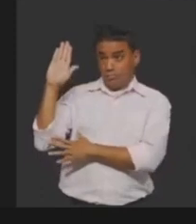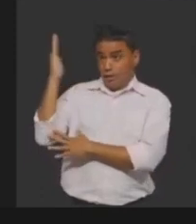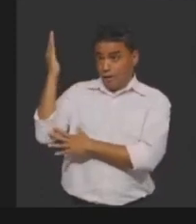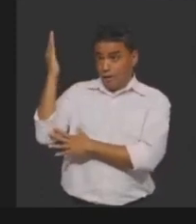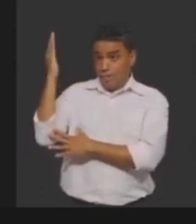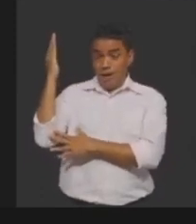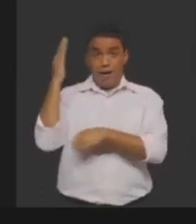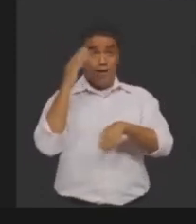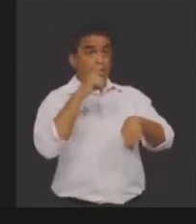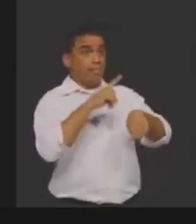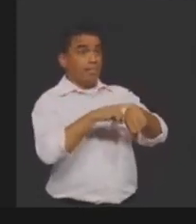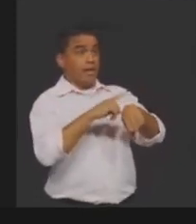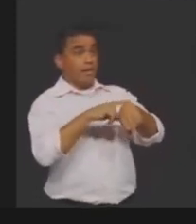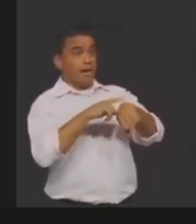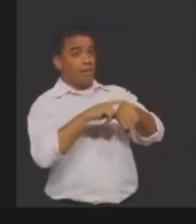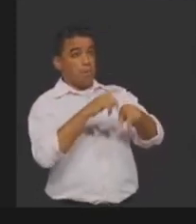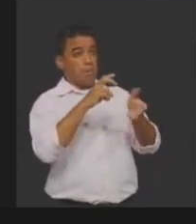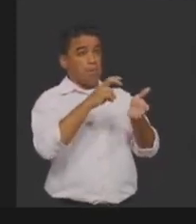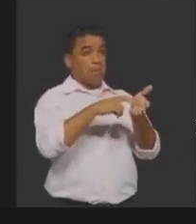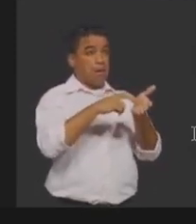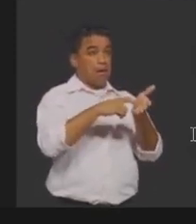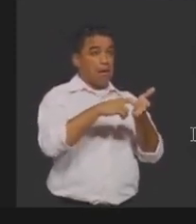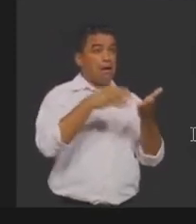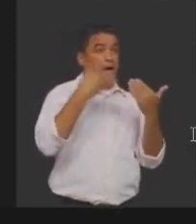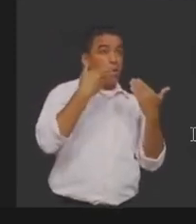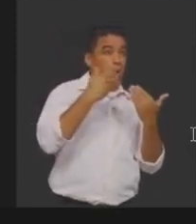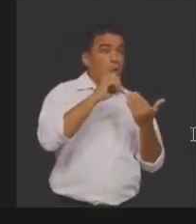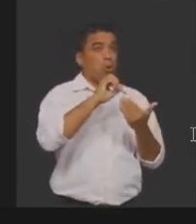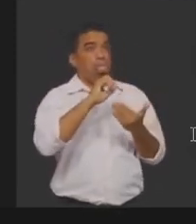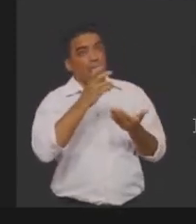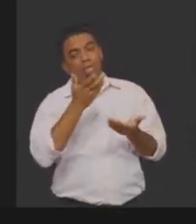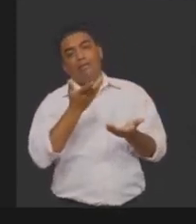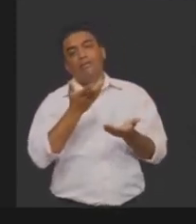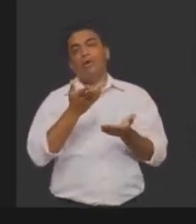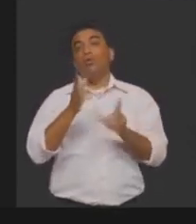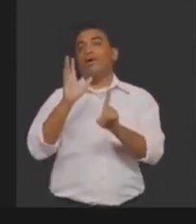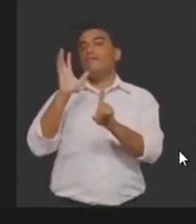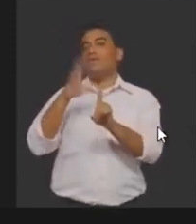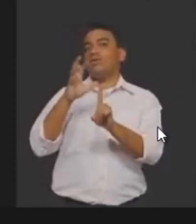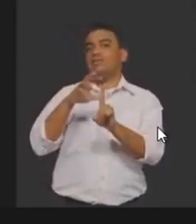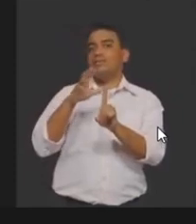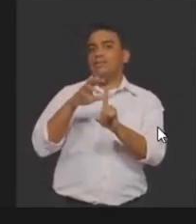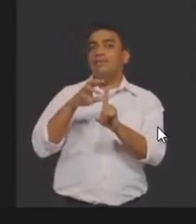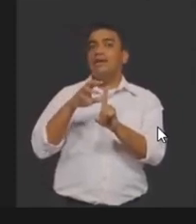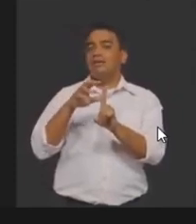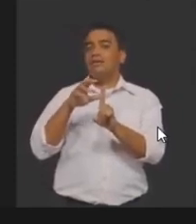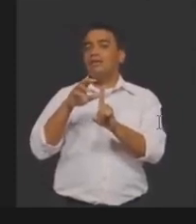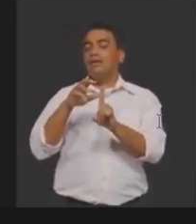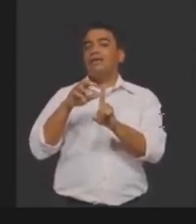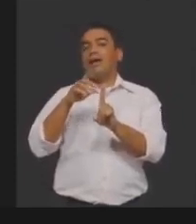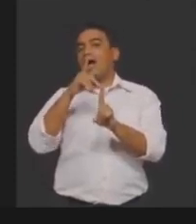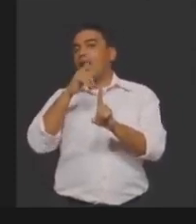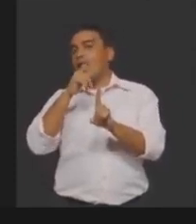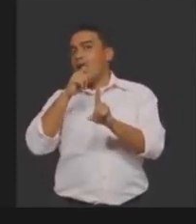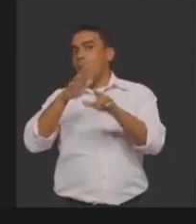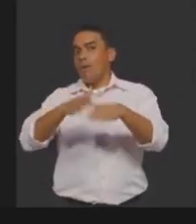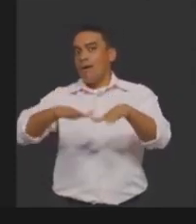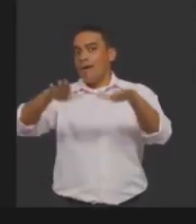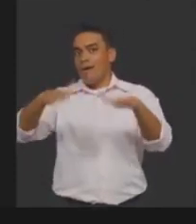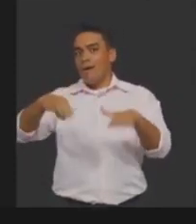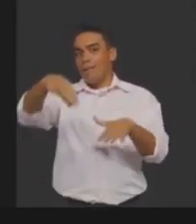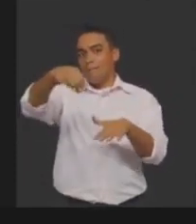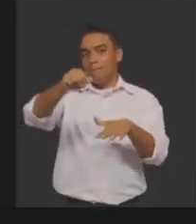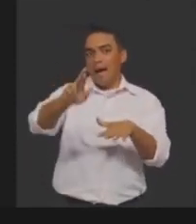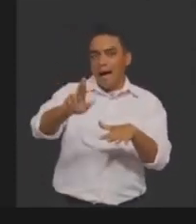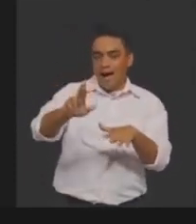de vários fatores que influenciam no clima, né? Nós falamos de correntes oceânicas, nós falamos de massas de